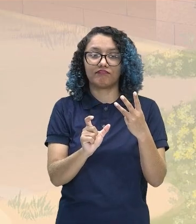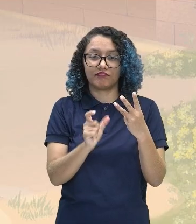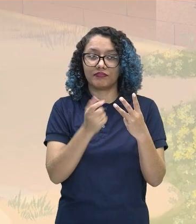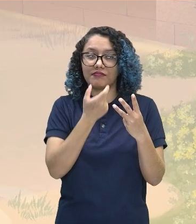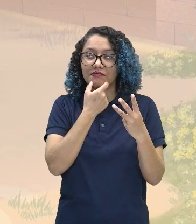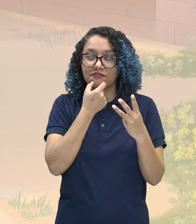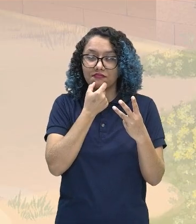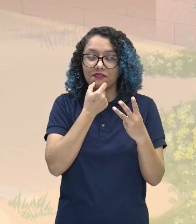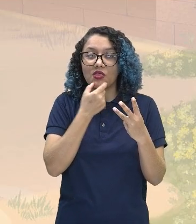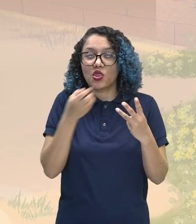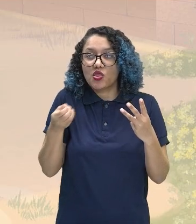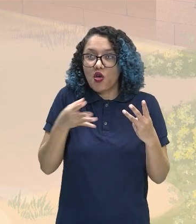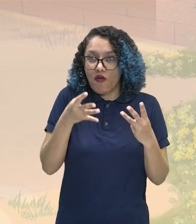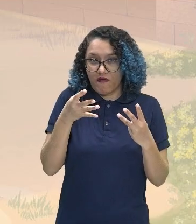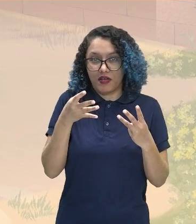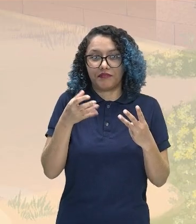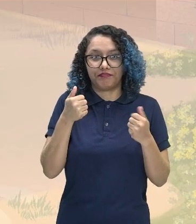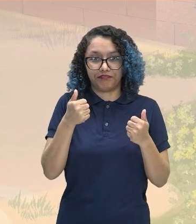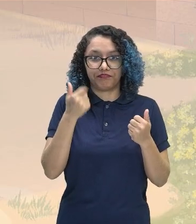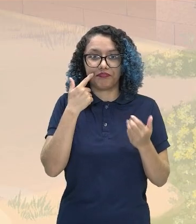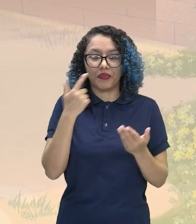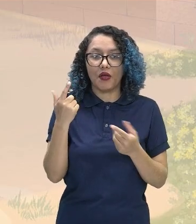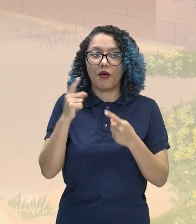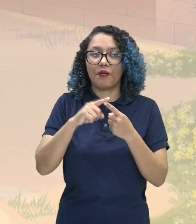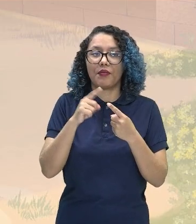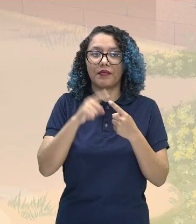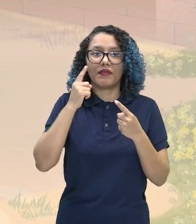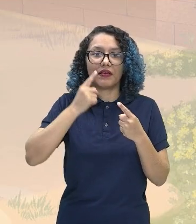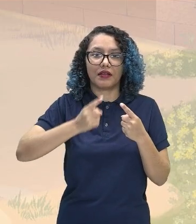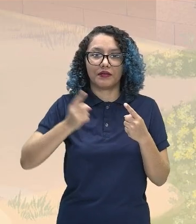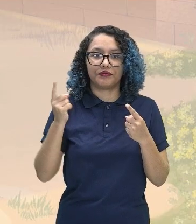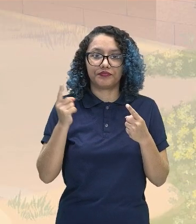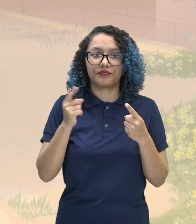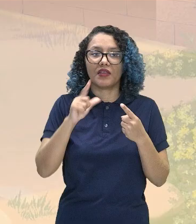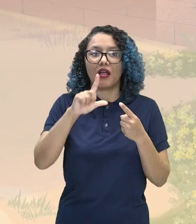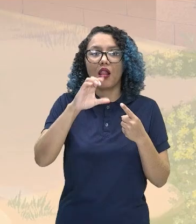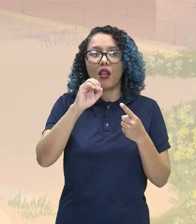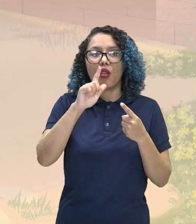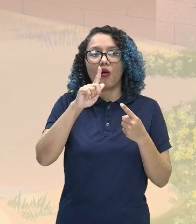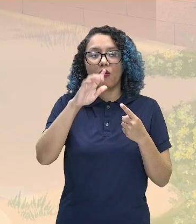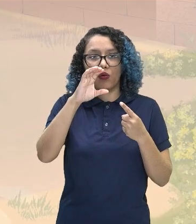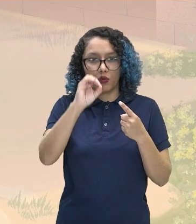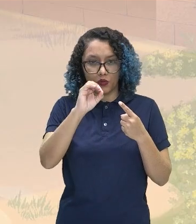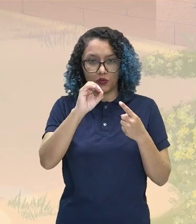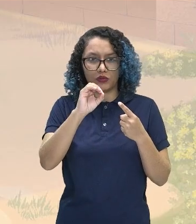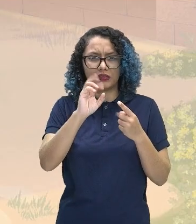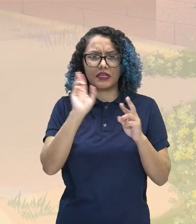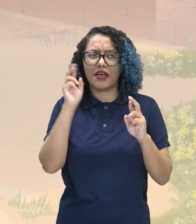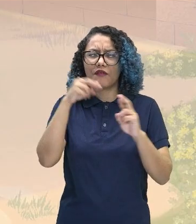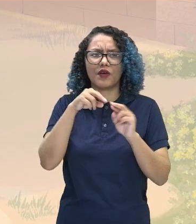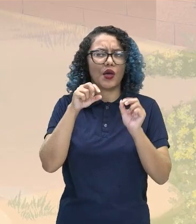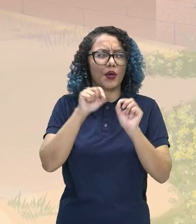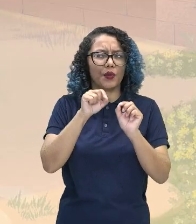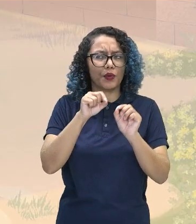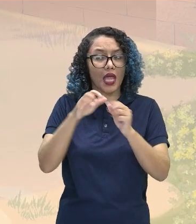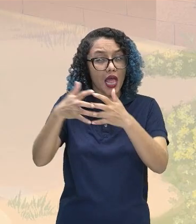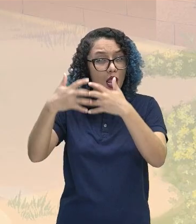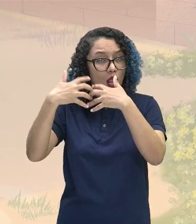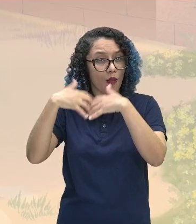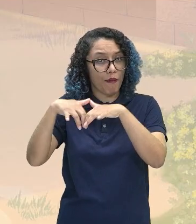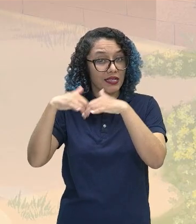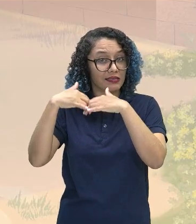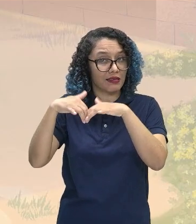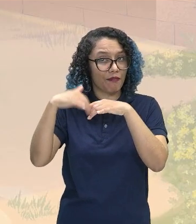elas estão aqui, você pode ver. A primeira delas é o logos, então tem a ver com a lógica, o pensamento,